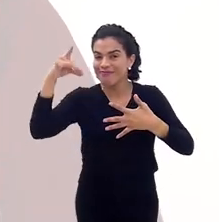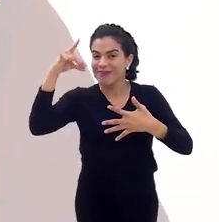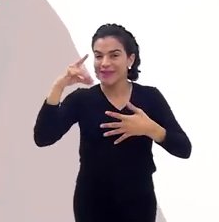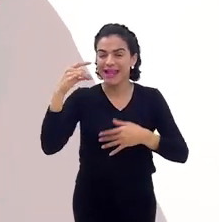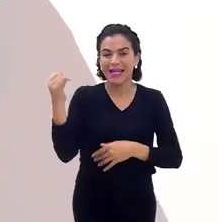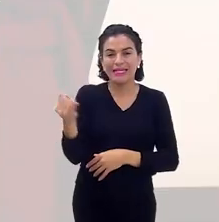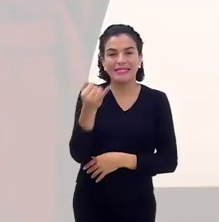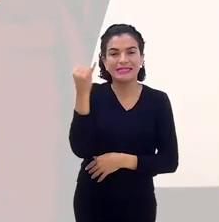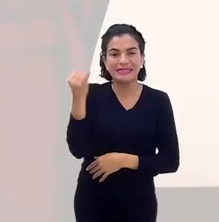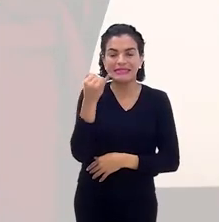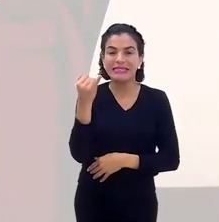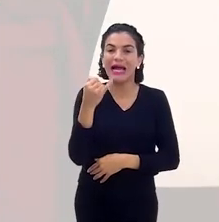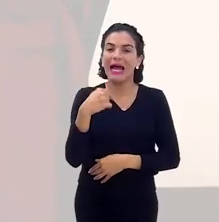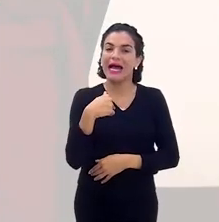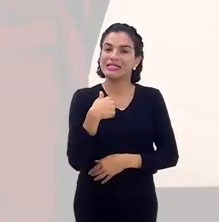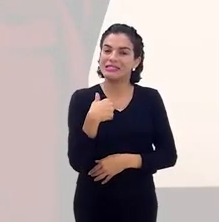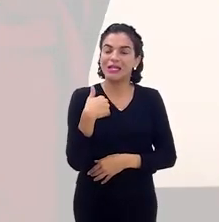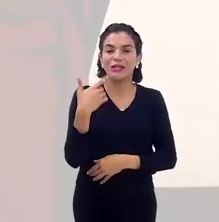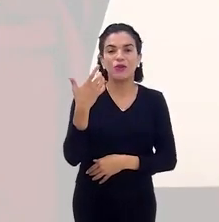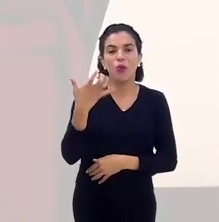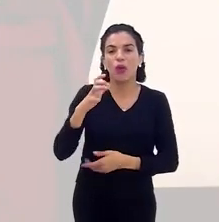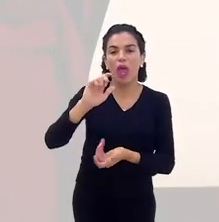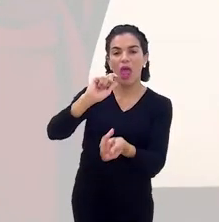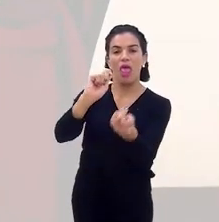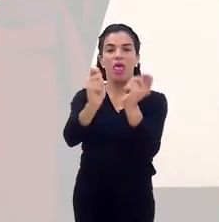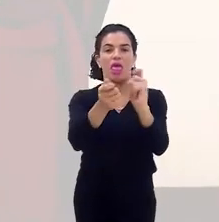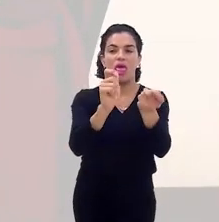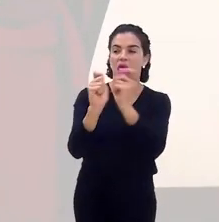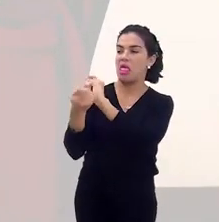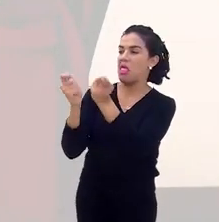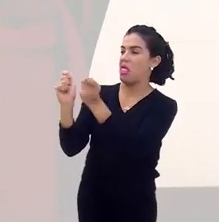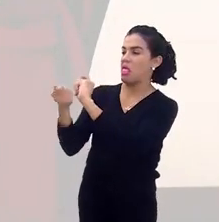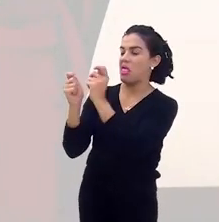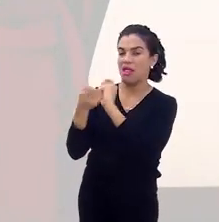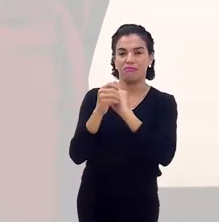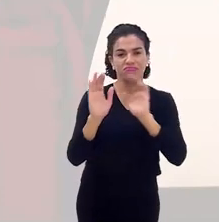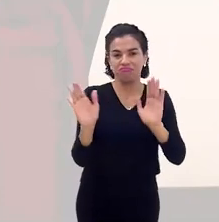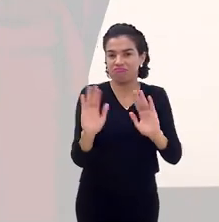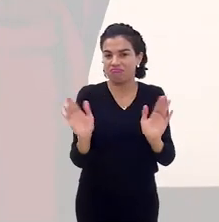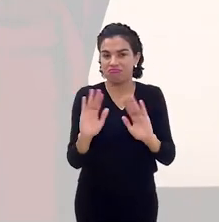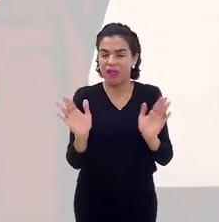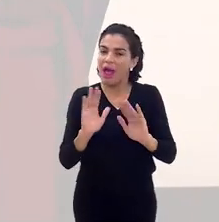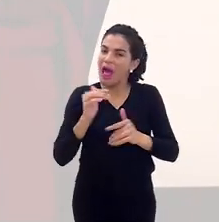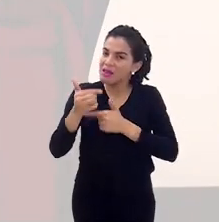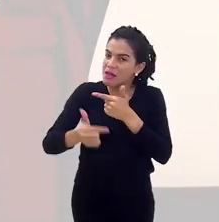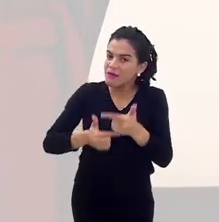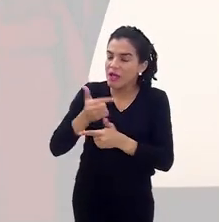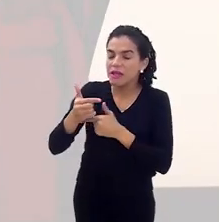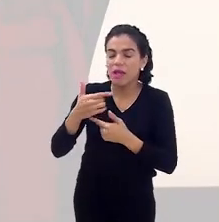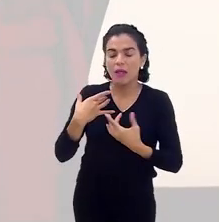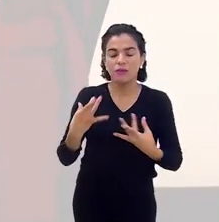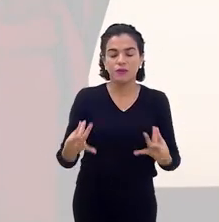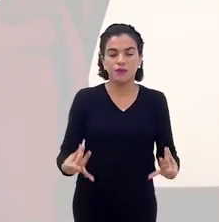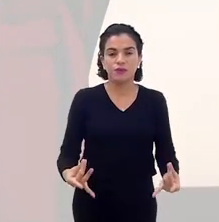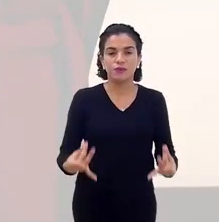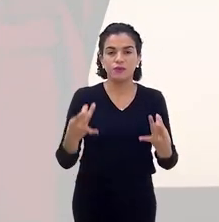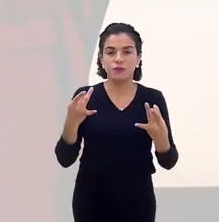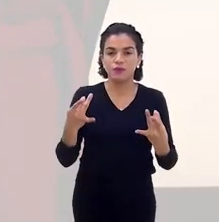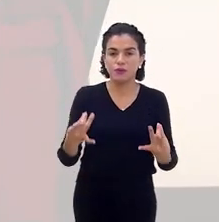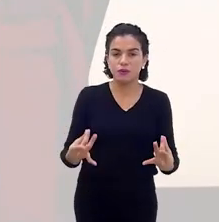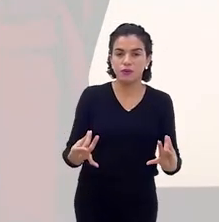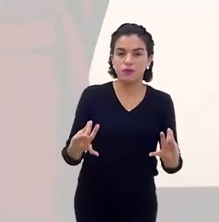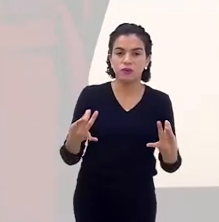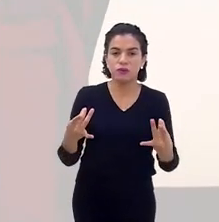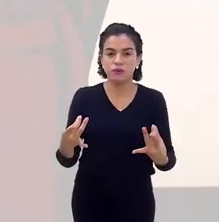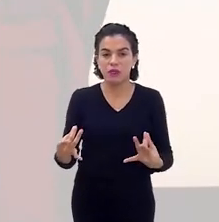né, Luzia, que assim, a gente não quer converter ninguém, então todas as nossas atividades, tem muitas, né, as meditações em